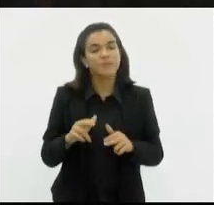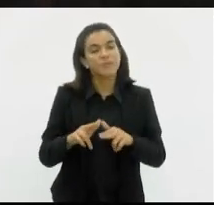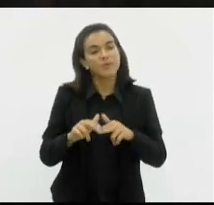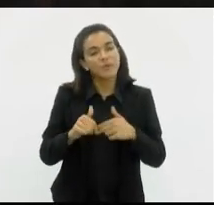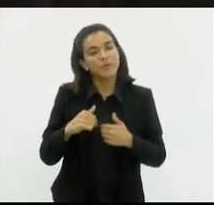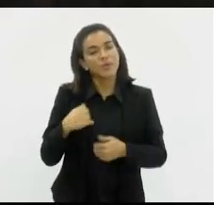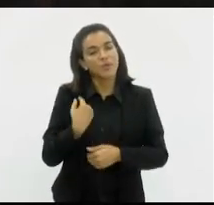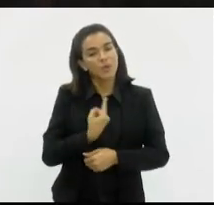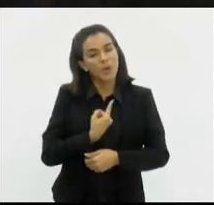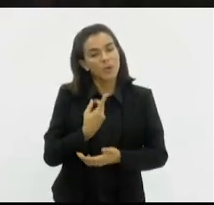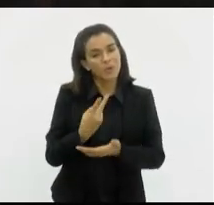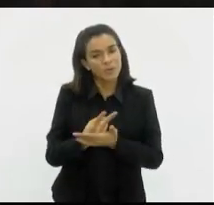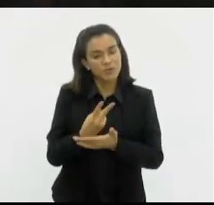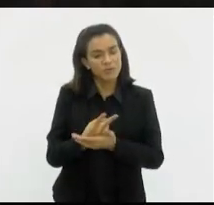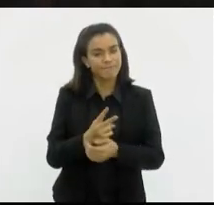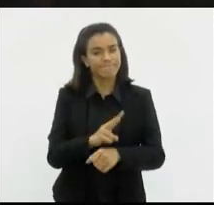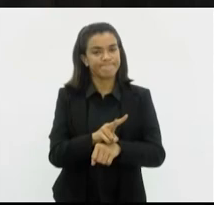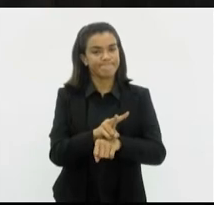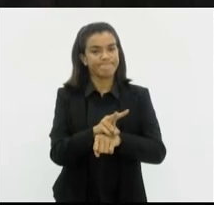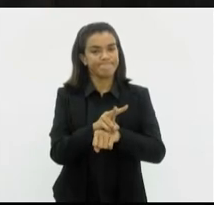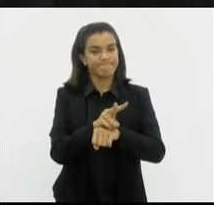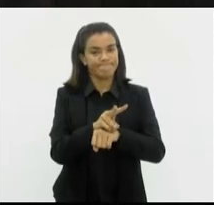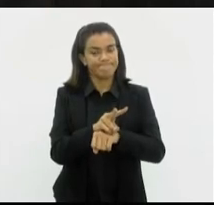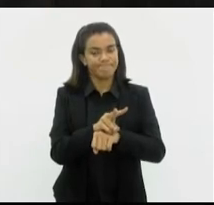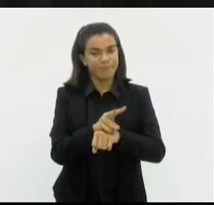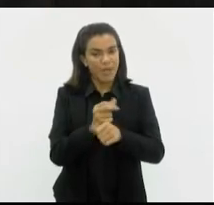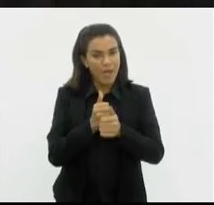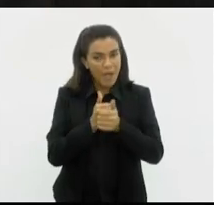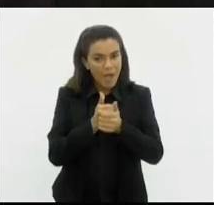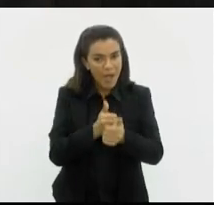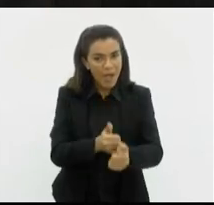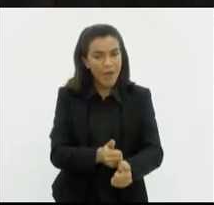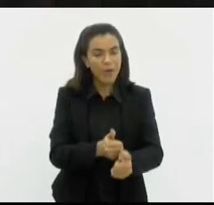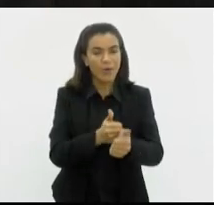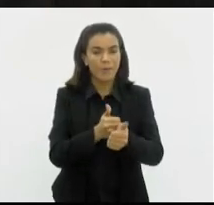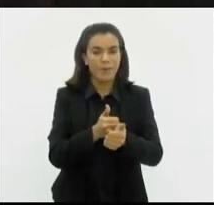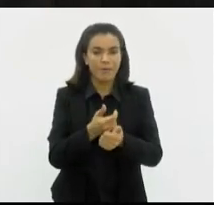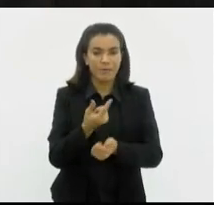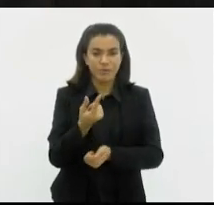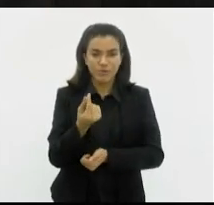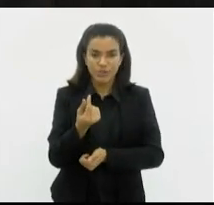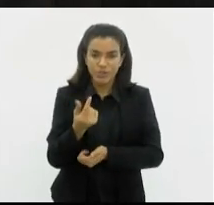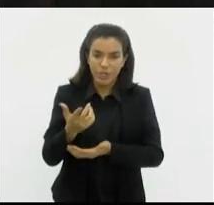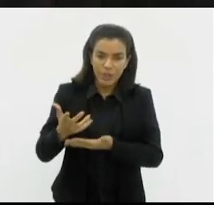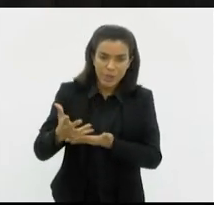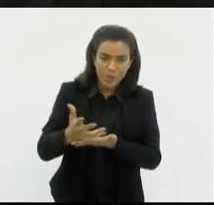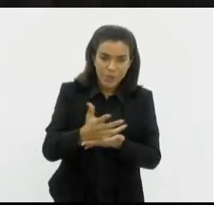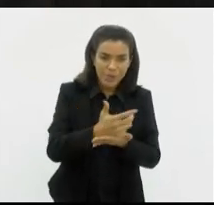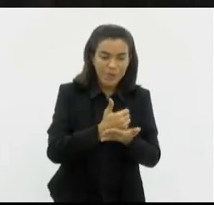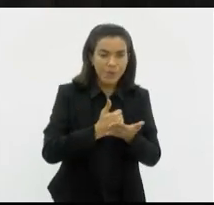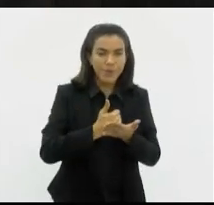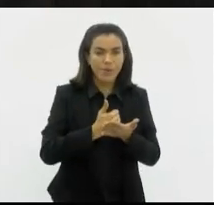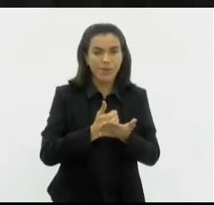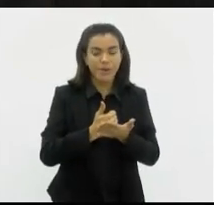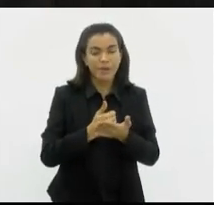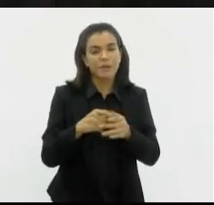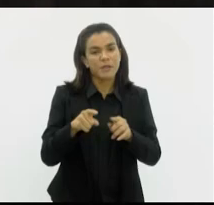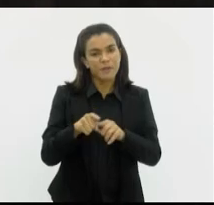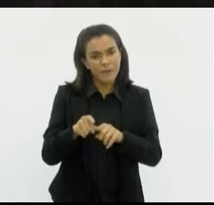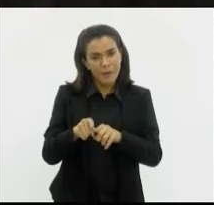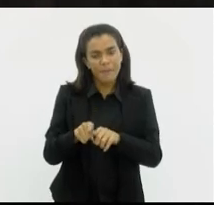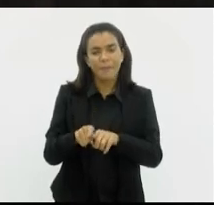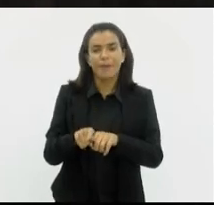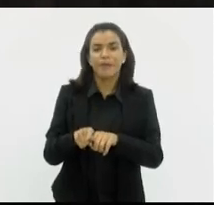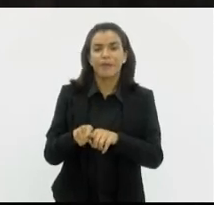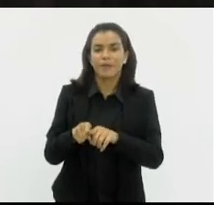continuaremos aqui vigilantes no acompanhamento das receitas e, ao mesmo tempo, cobrando do chefe